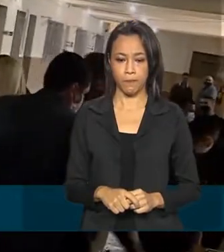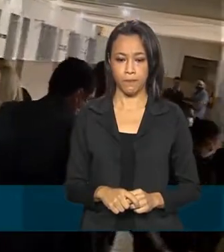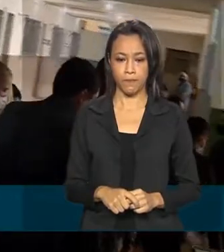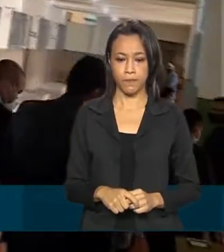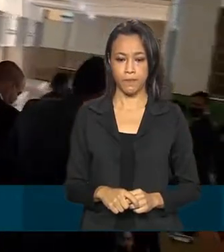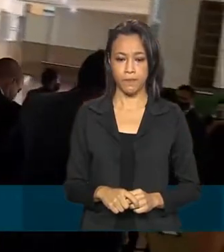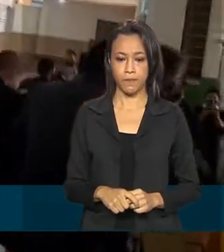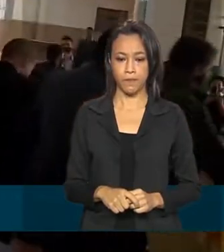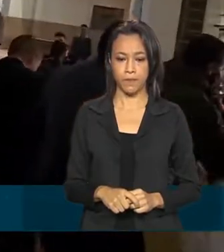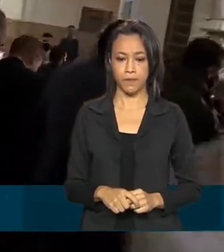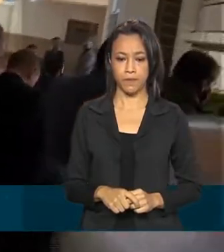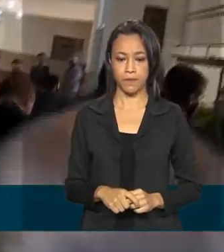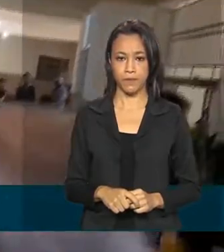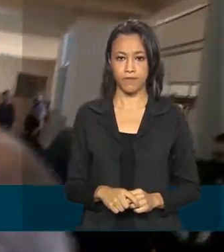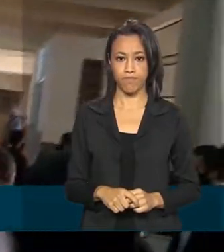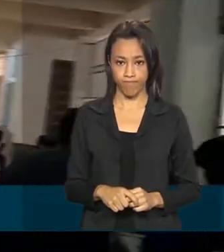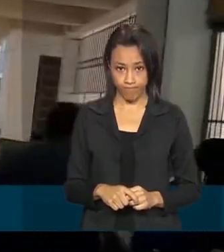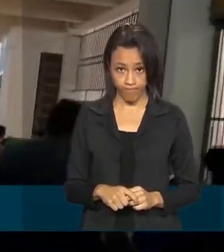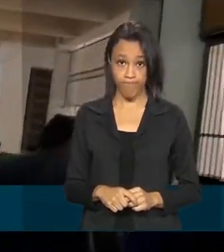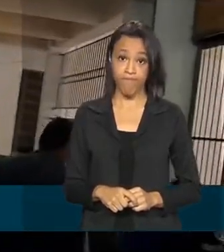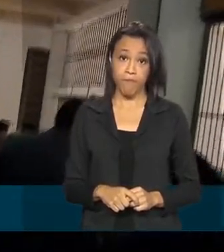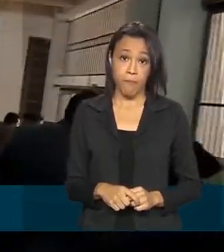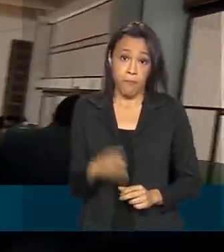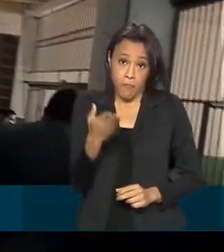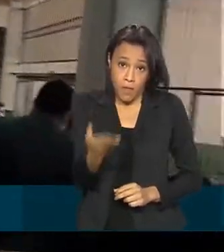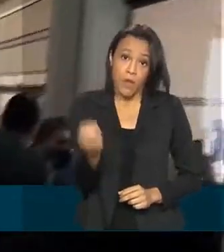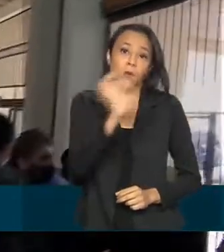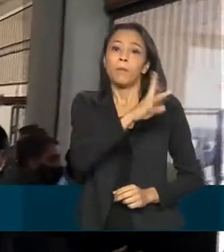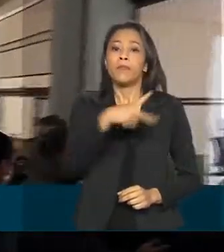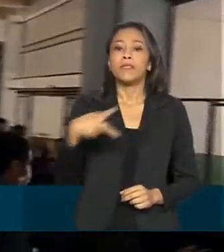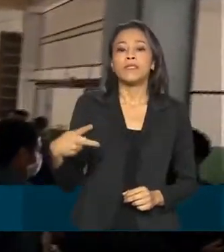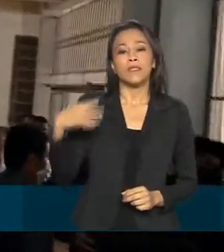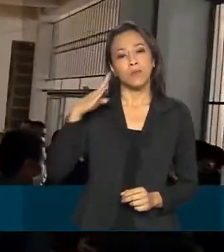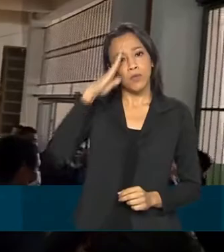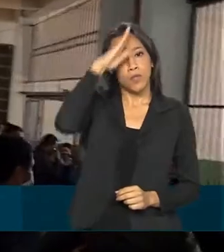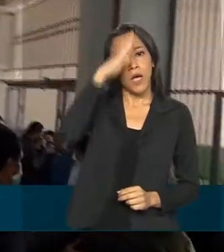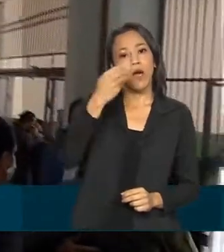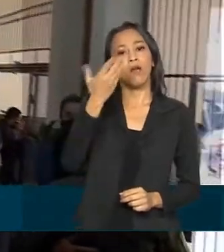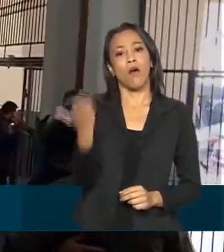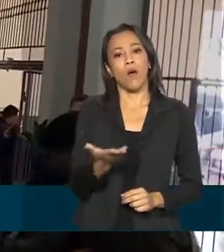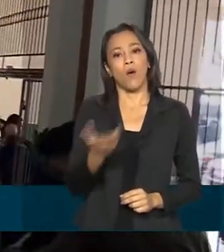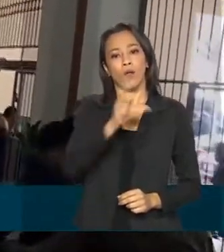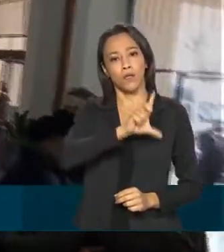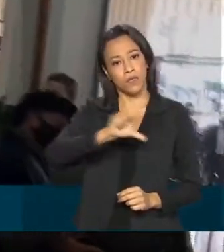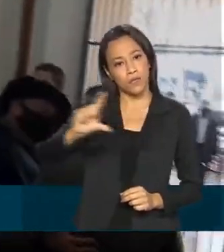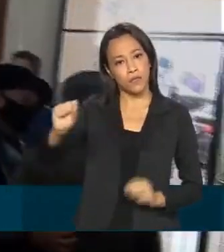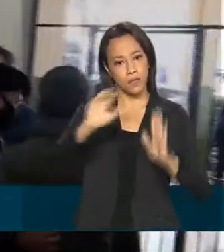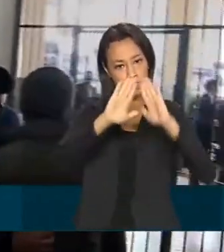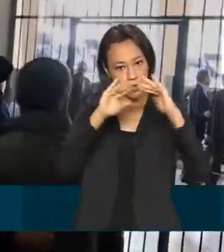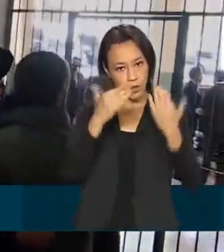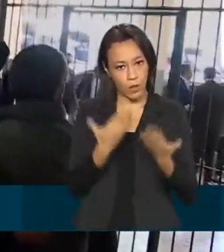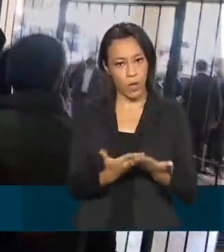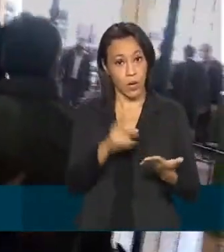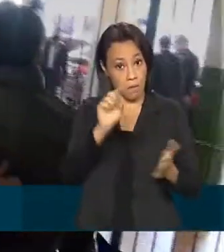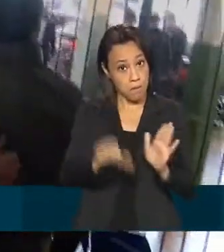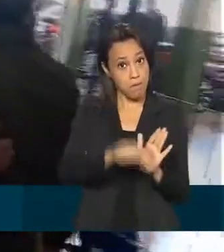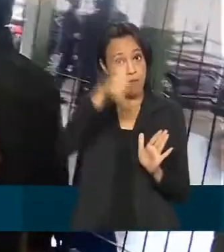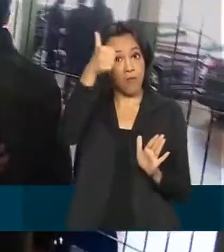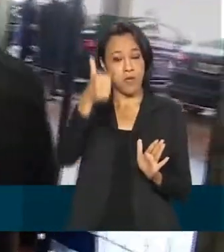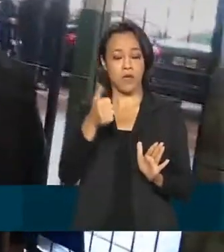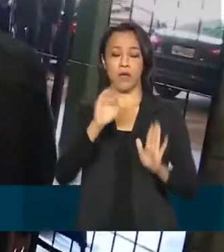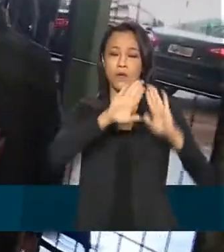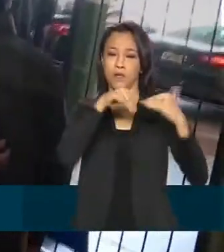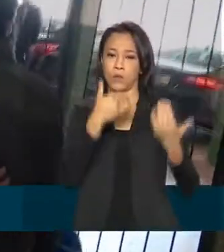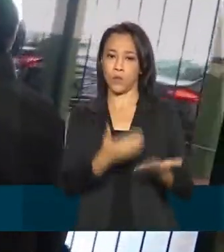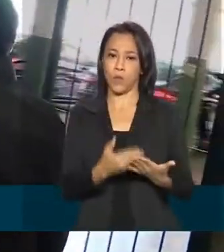O presidente está saindo aí dessa escola que ele foi visitar hoje, a primeira escola cívico-militar